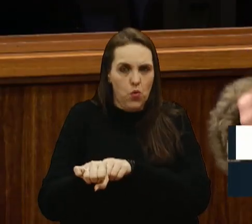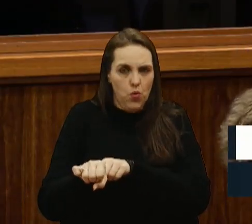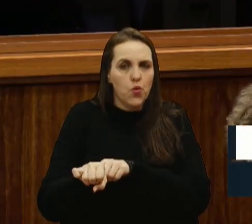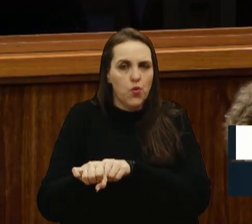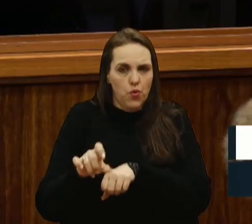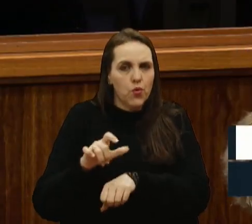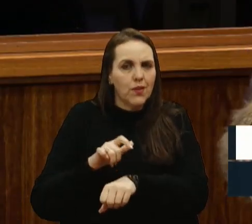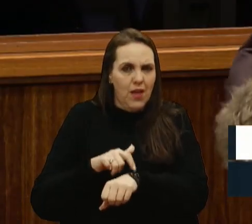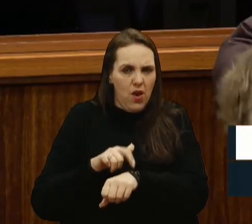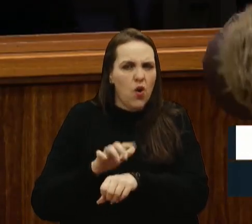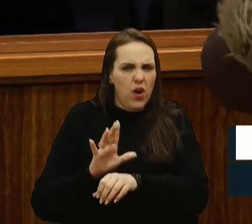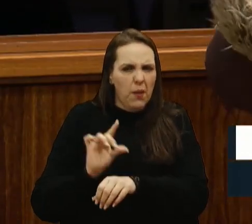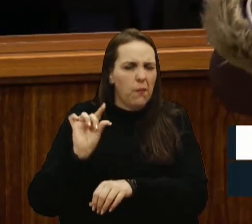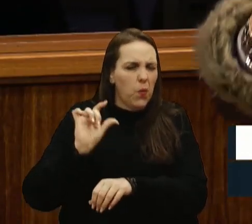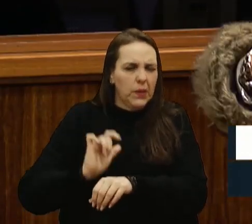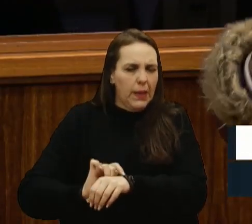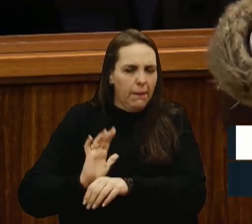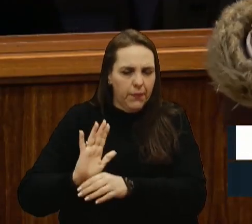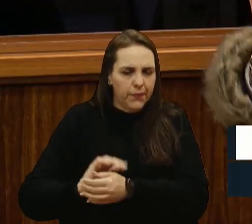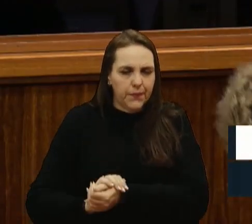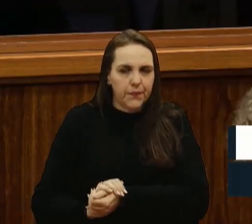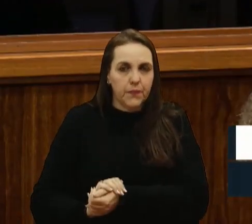Eu achei que era uma coisa